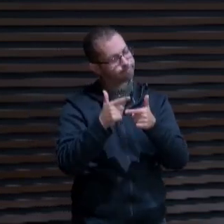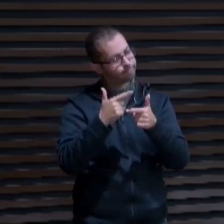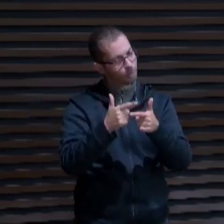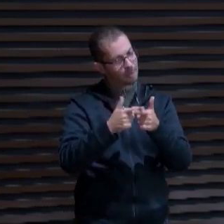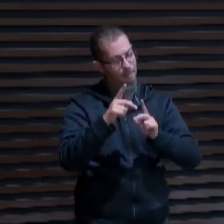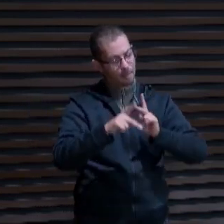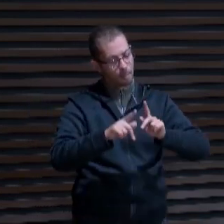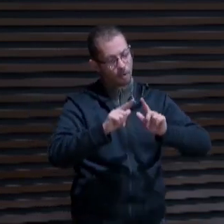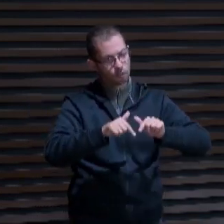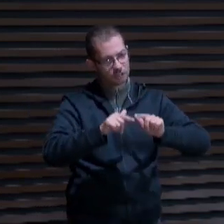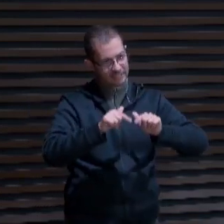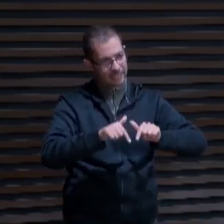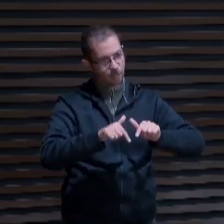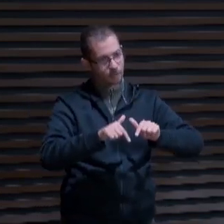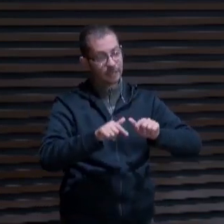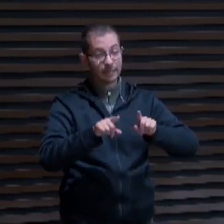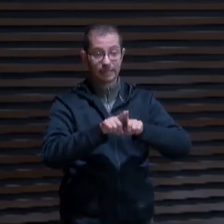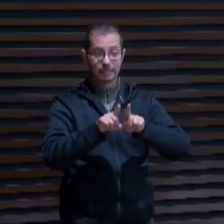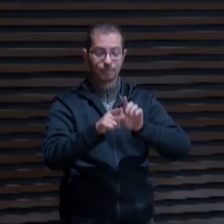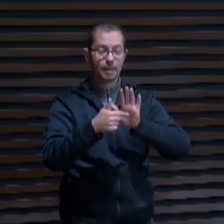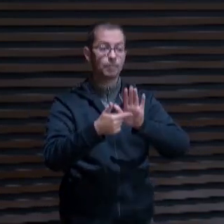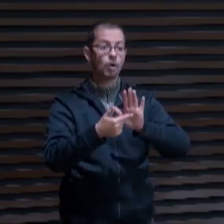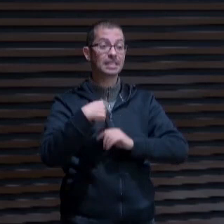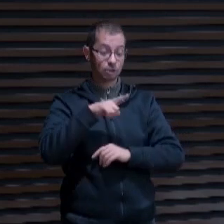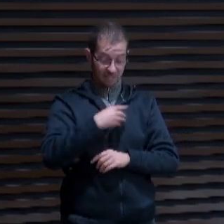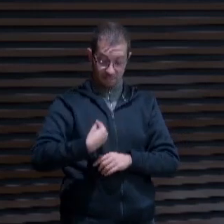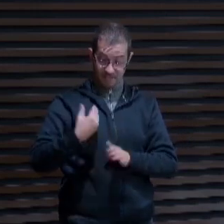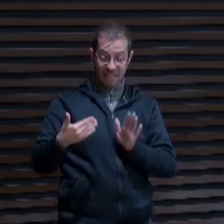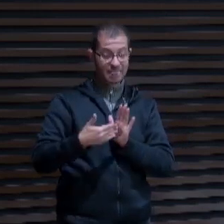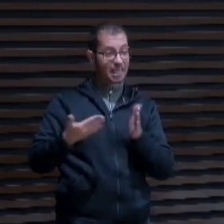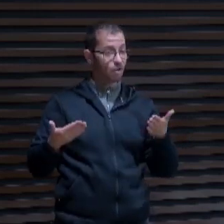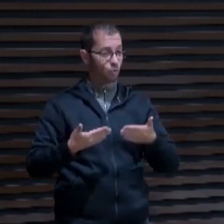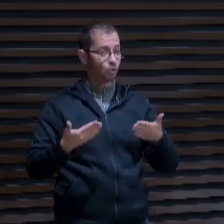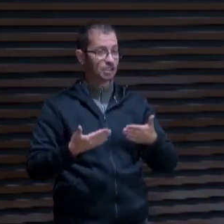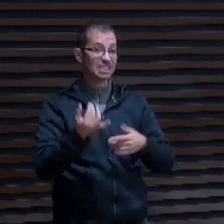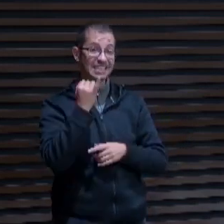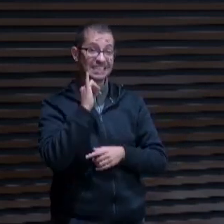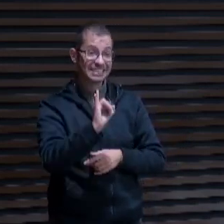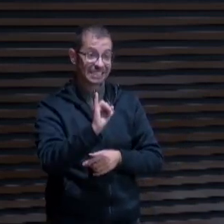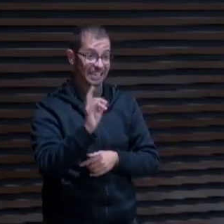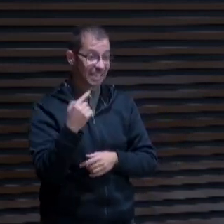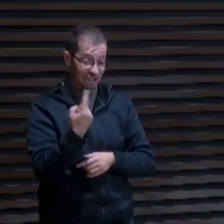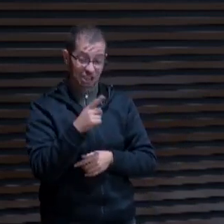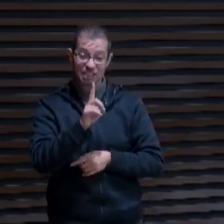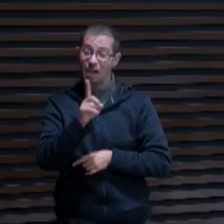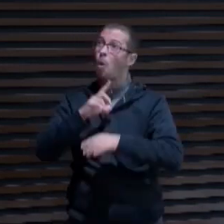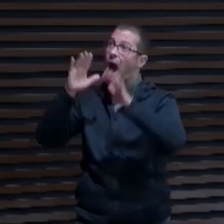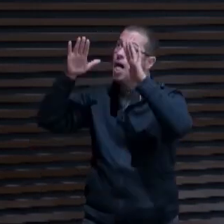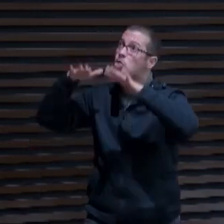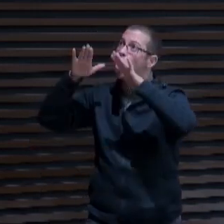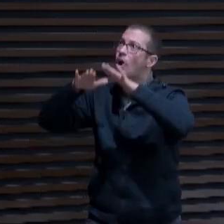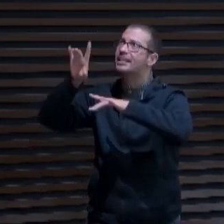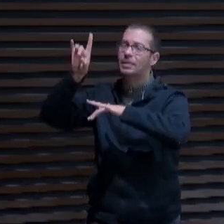povo de Israel. E também traz para as nossas vidas, quando nós não adoramos ao Senhor como o único